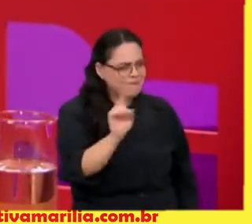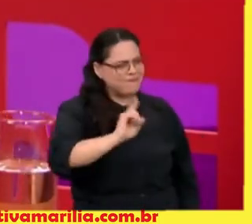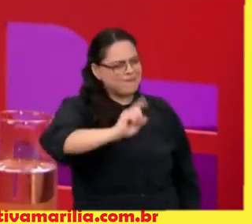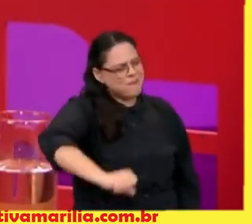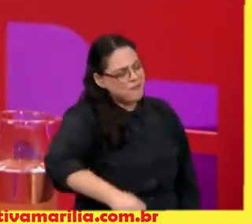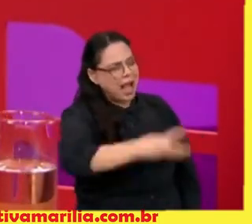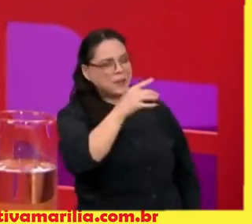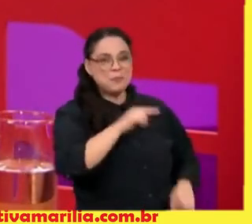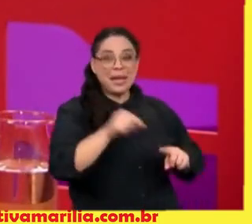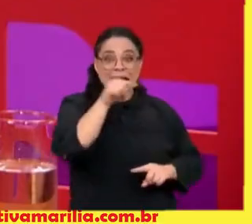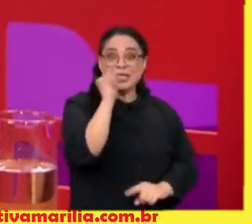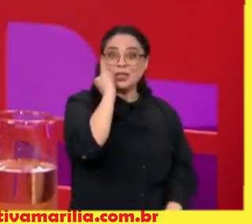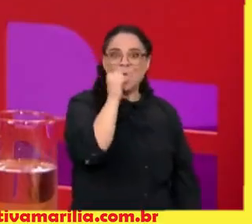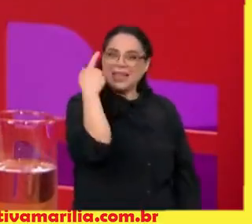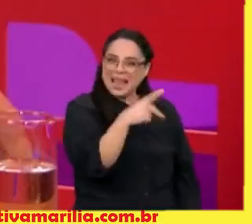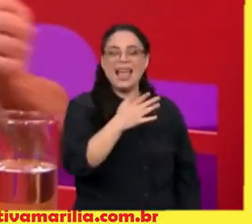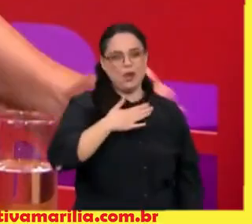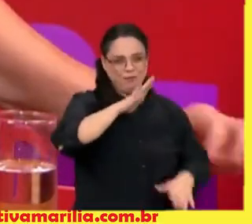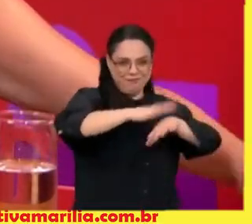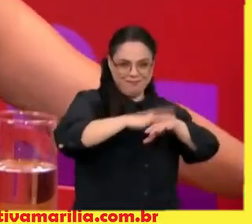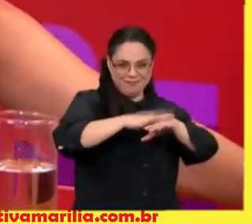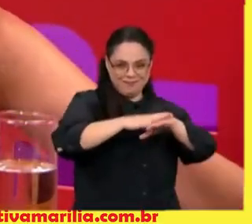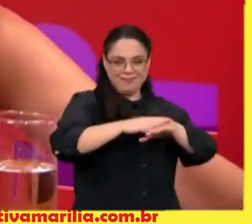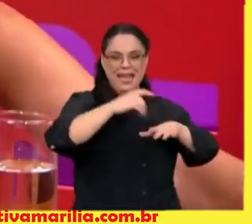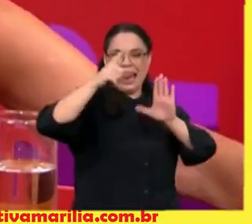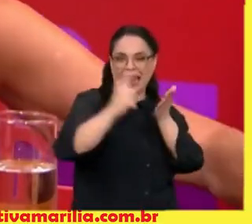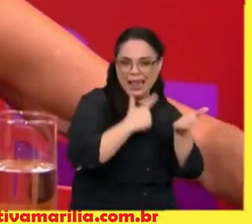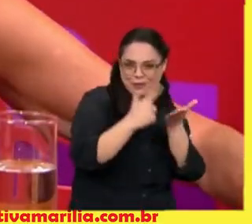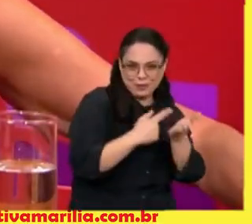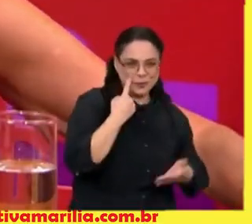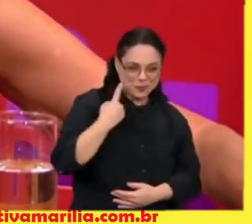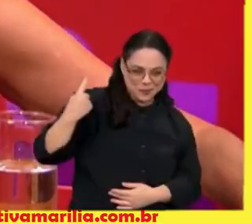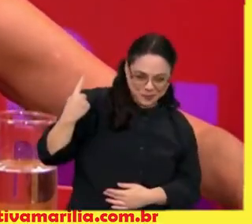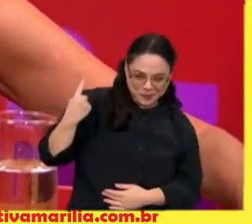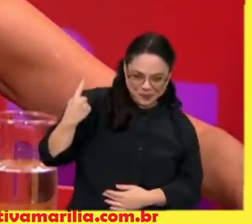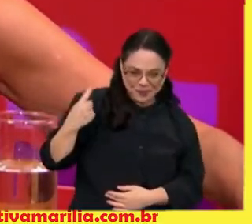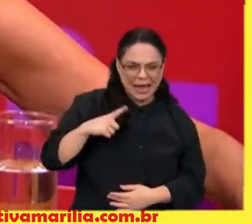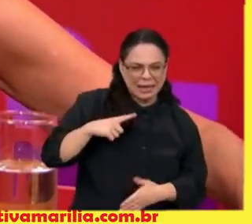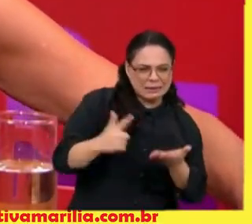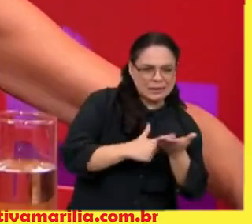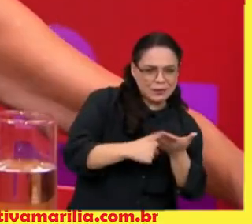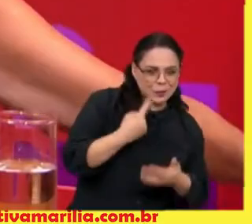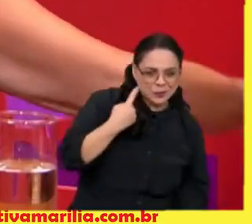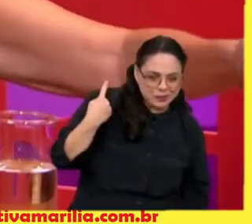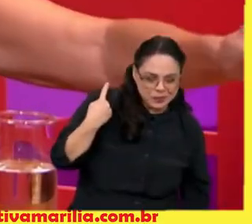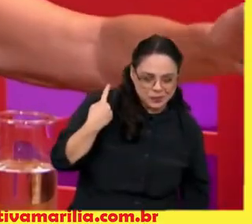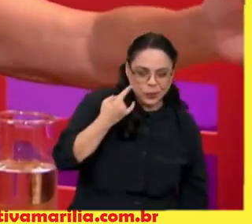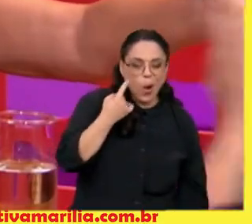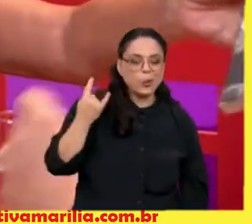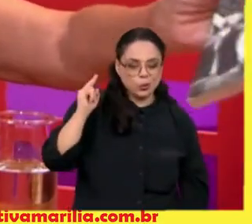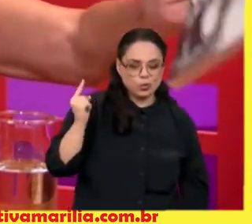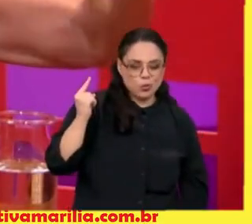foi um caso, ele não faltou. Eu escrevi nesse livro aqui, tem bovarismo brasileiro aí? Aqui.